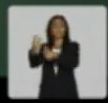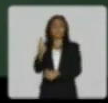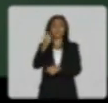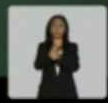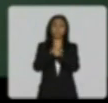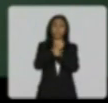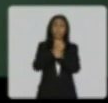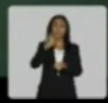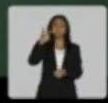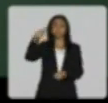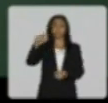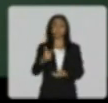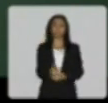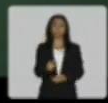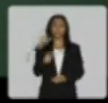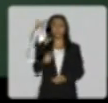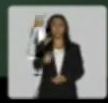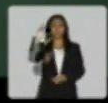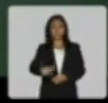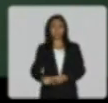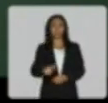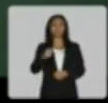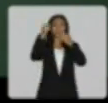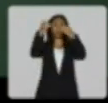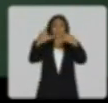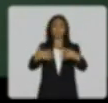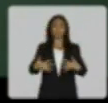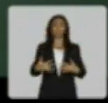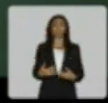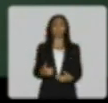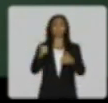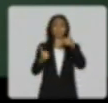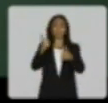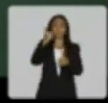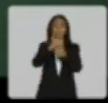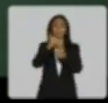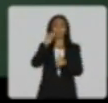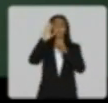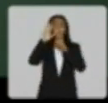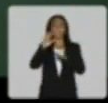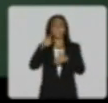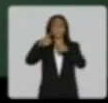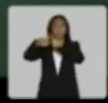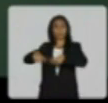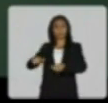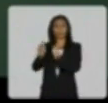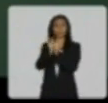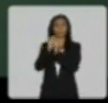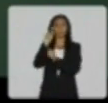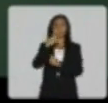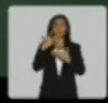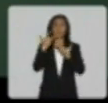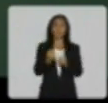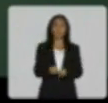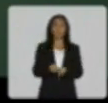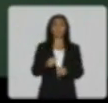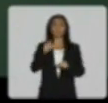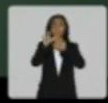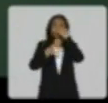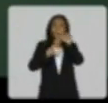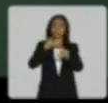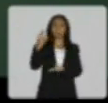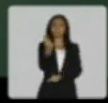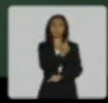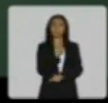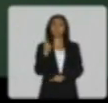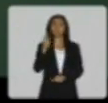formou disputado a depoente conta o troque o seu substituto mas se ele ficar eu não recebo e aí a gente fez uma engenharia